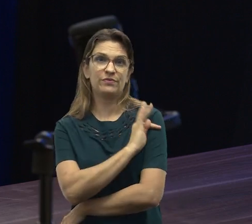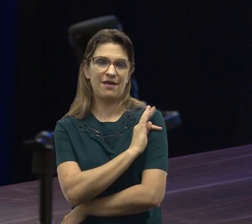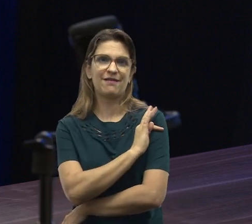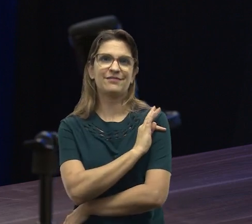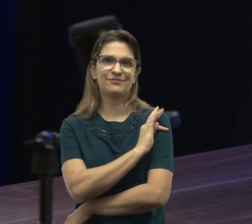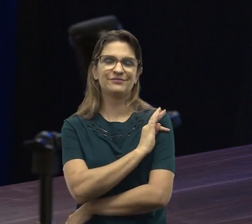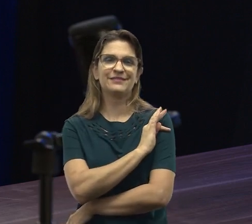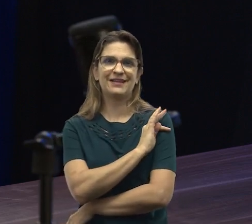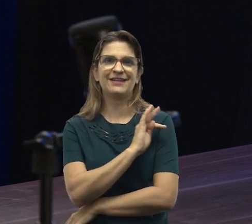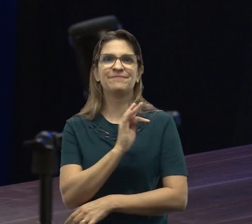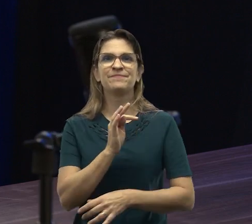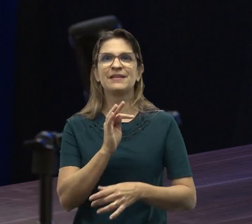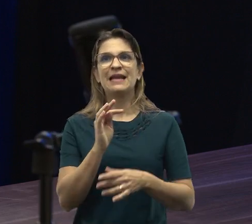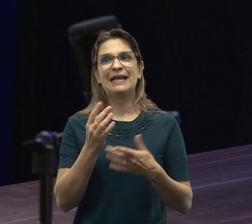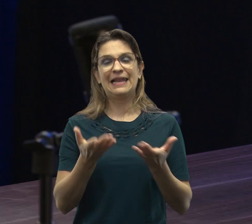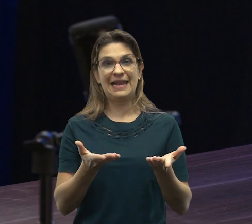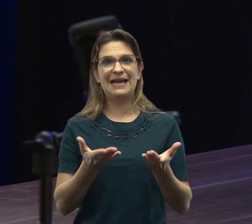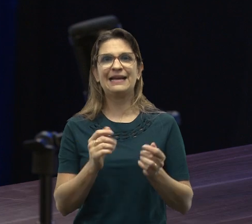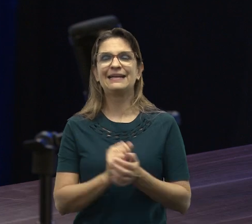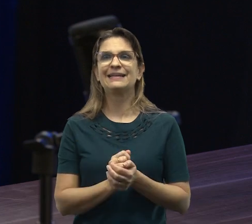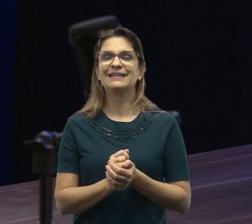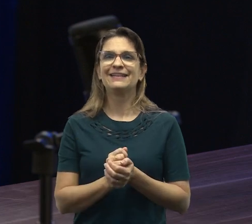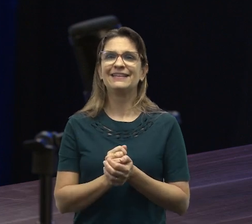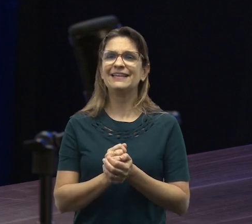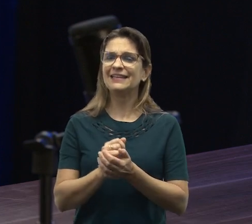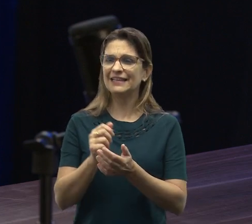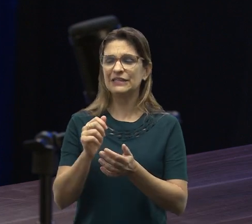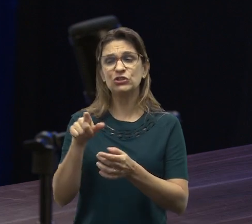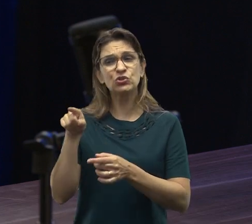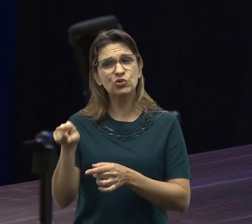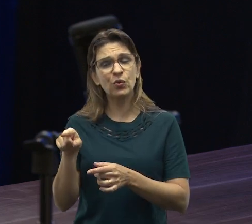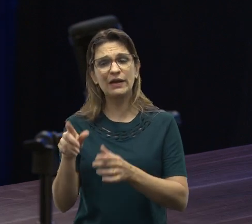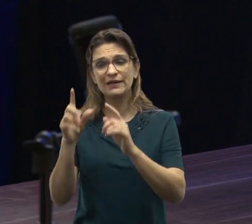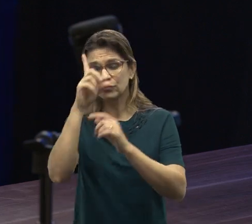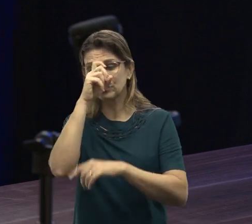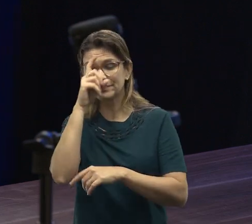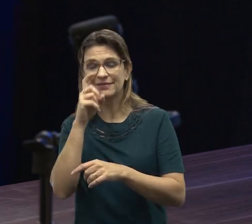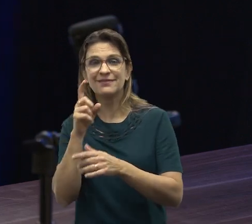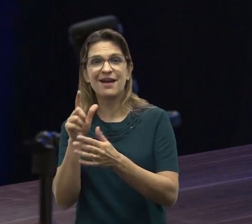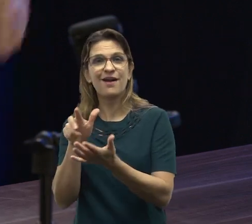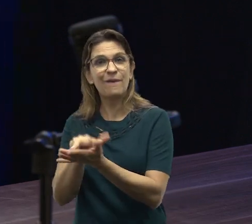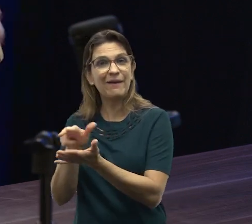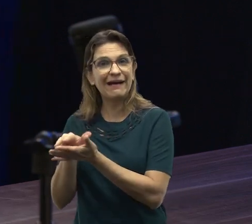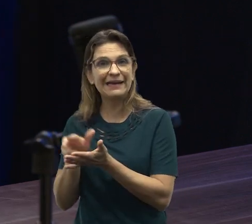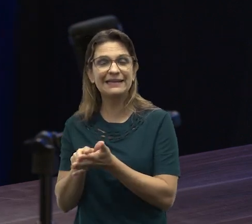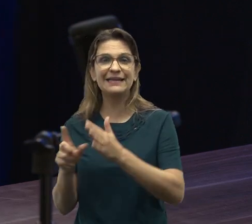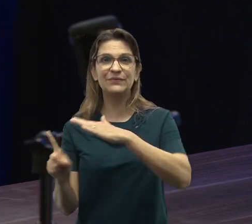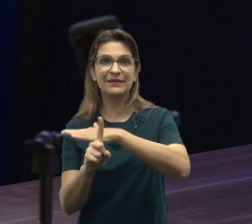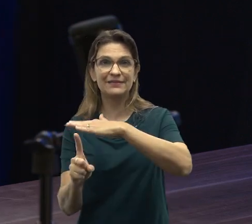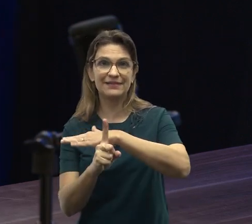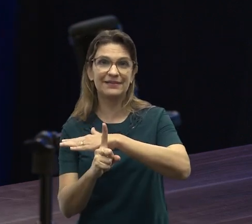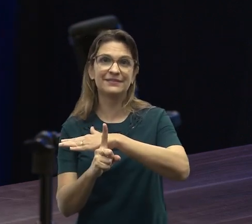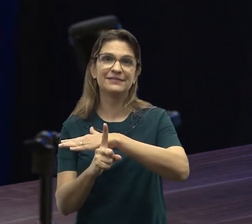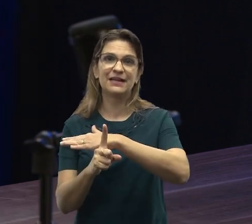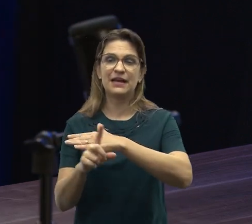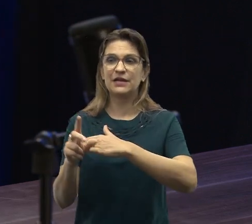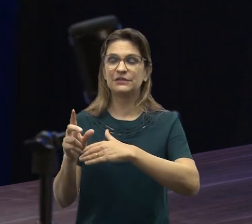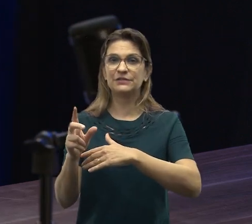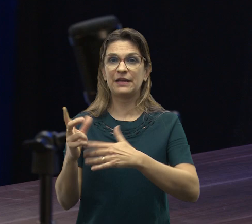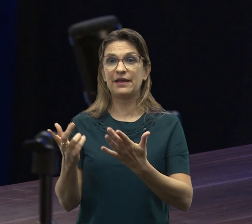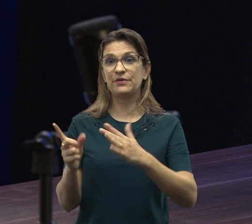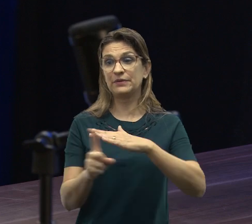Existem profissionais lá que só atendem no hospital regional. E hoje, se você quiser marcar uma consulta particular com esse profissional, você não consegue ir